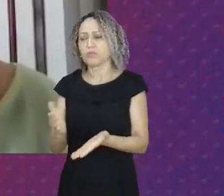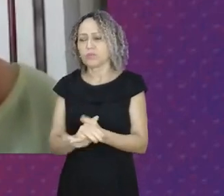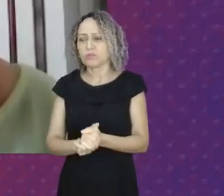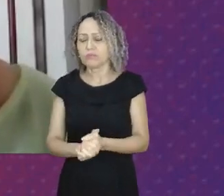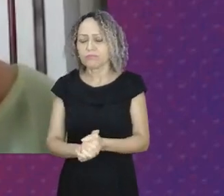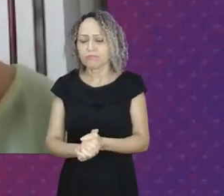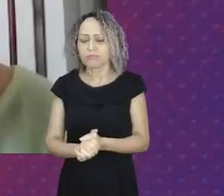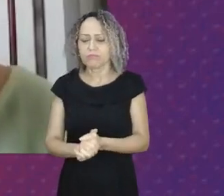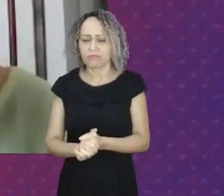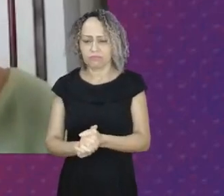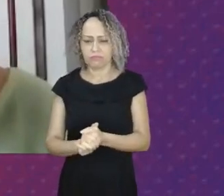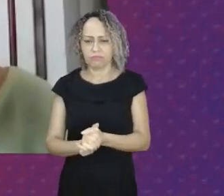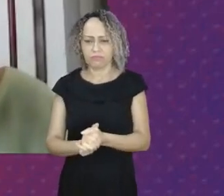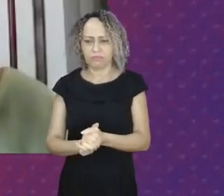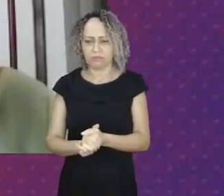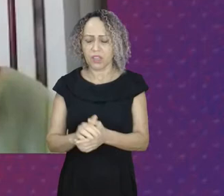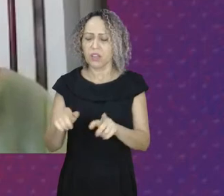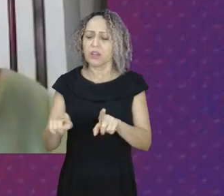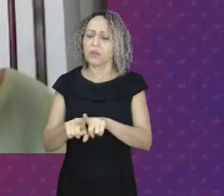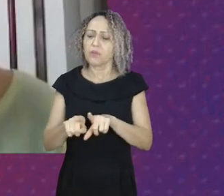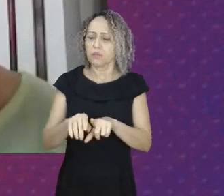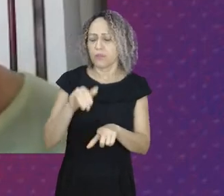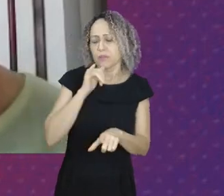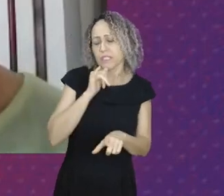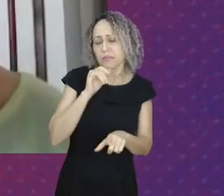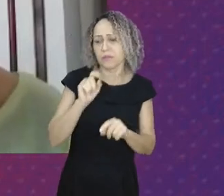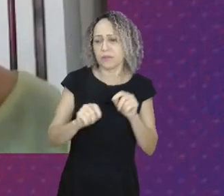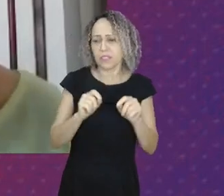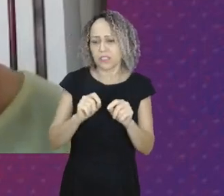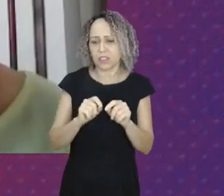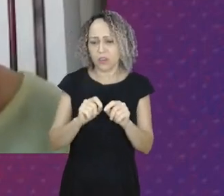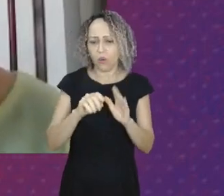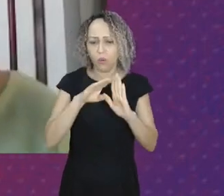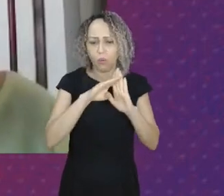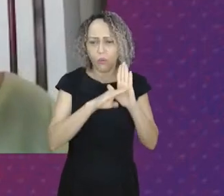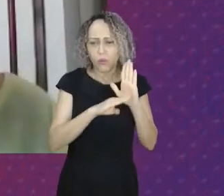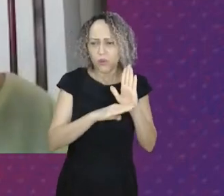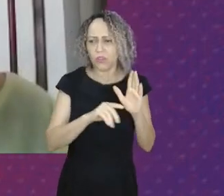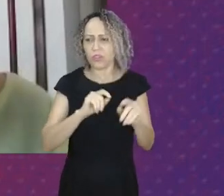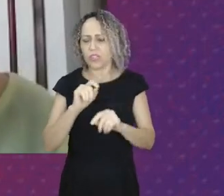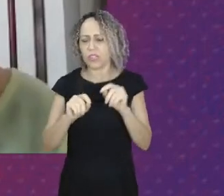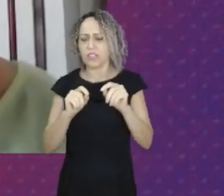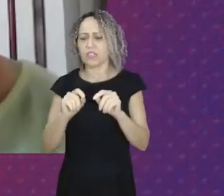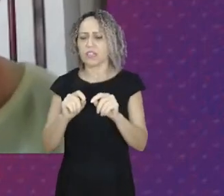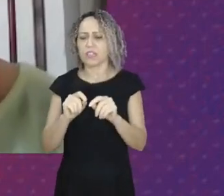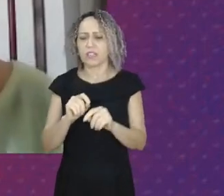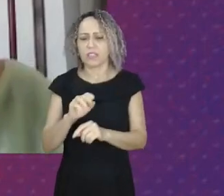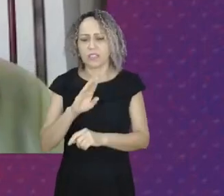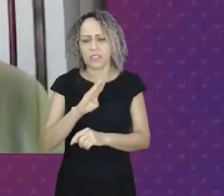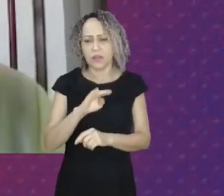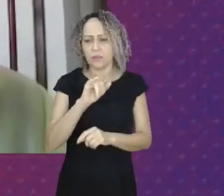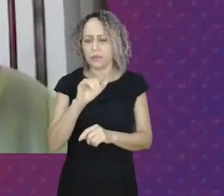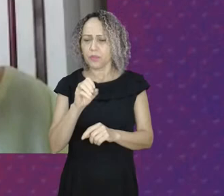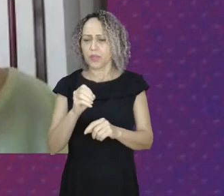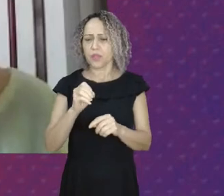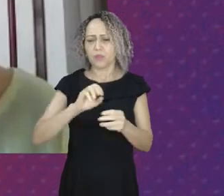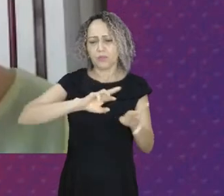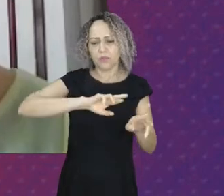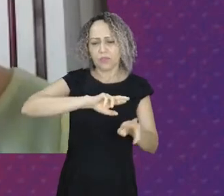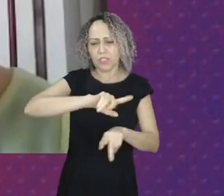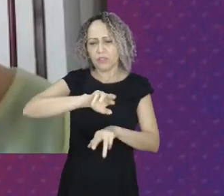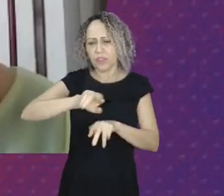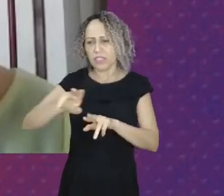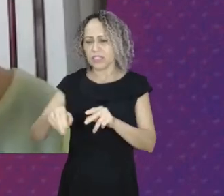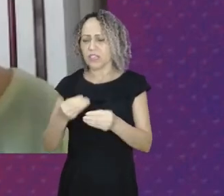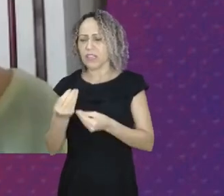para os produtos da sociobiodiversidade, né? Chamada PGPM-Bio, também quero me referir à redução